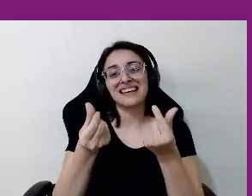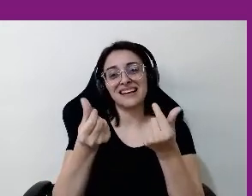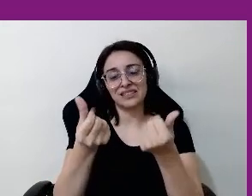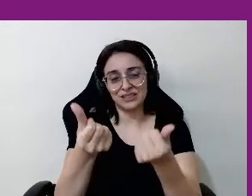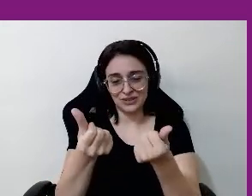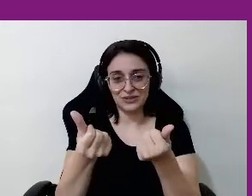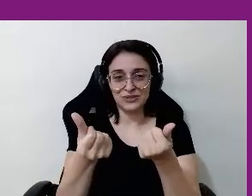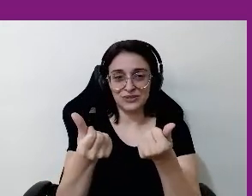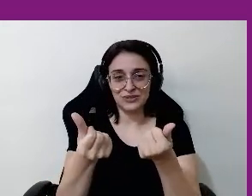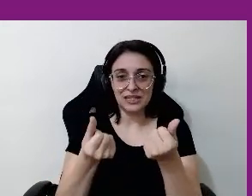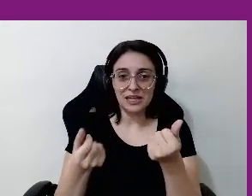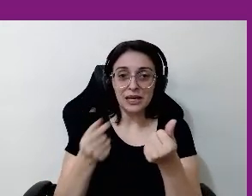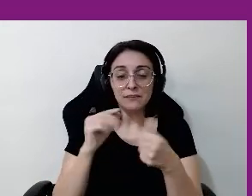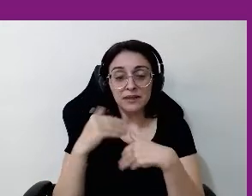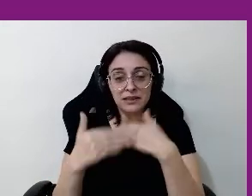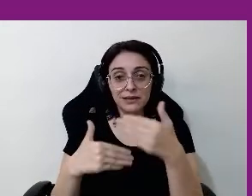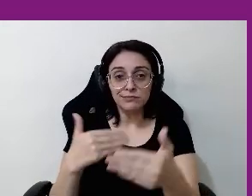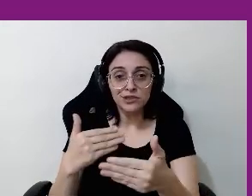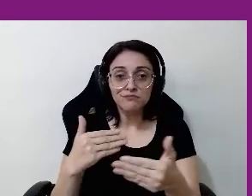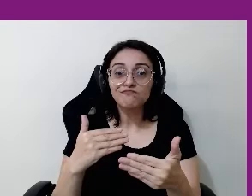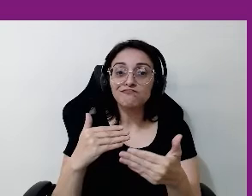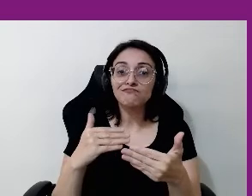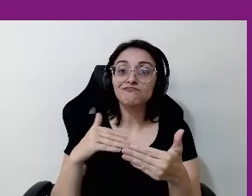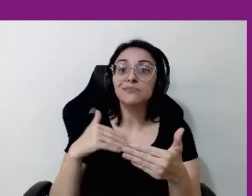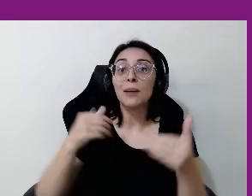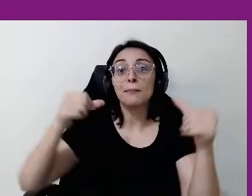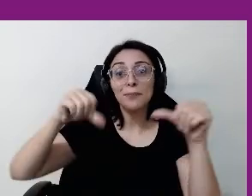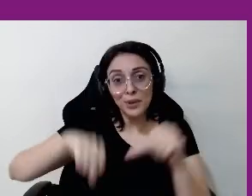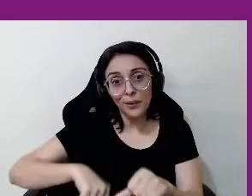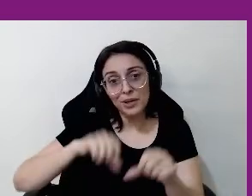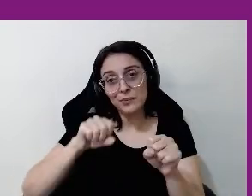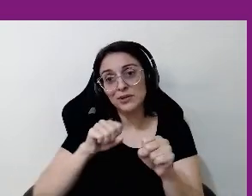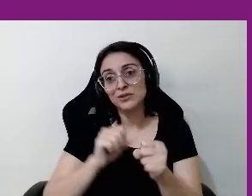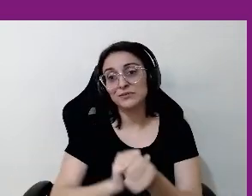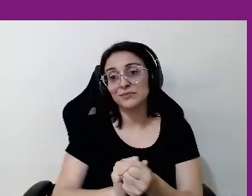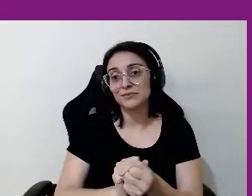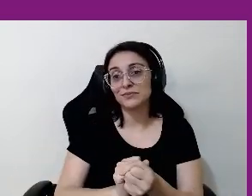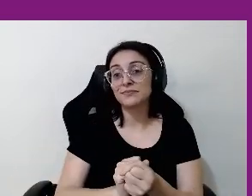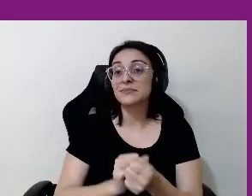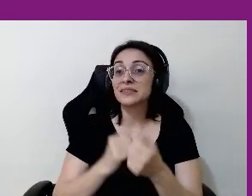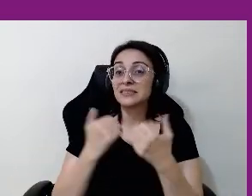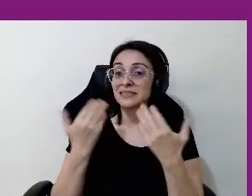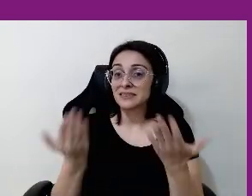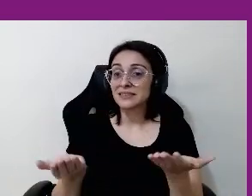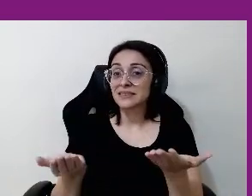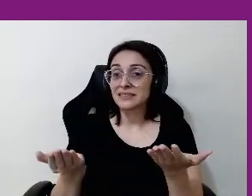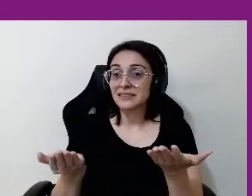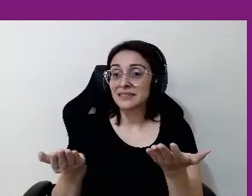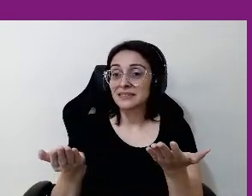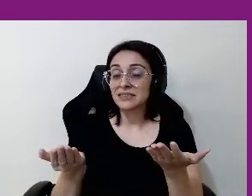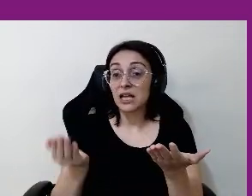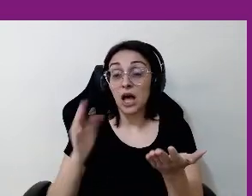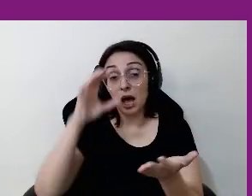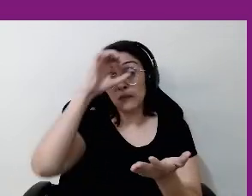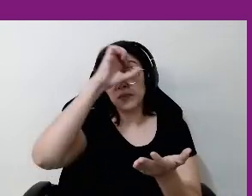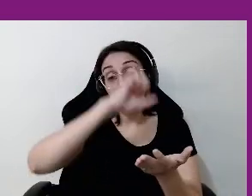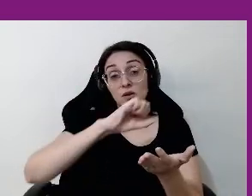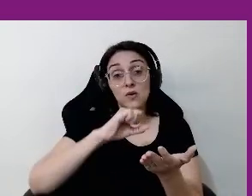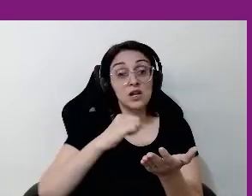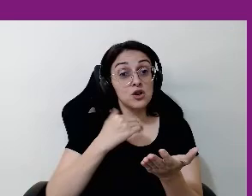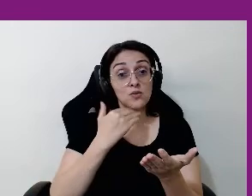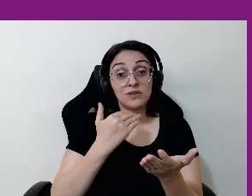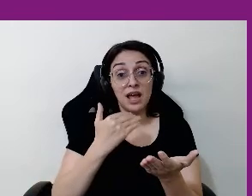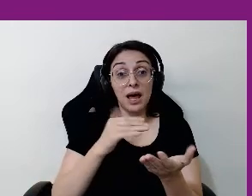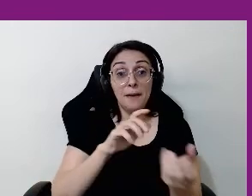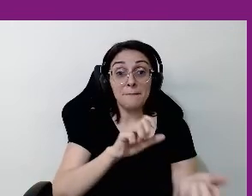você não acabar piorando a situação. Então, o que a gente aprendeu é que não se deve fazer